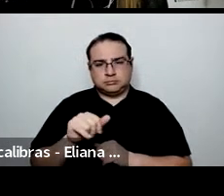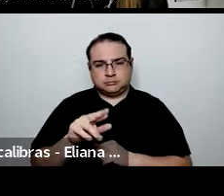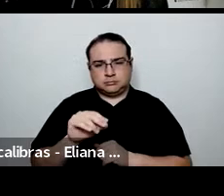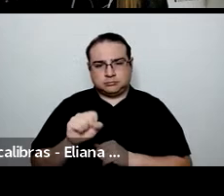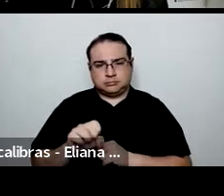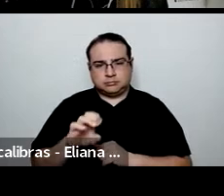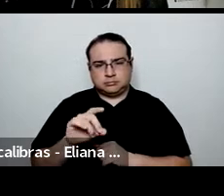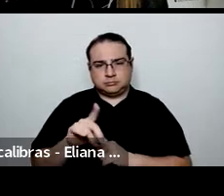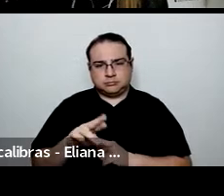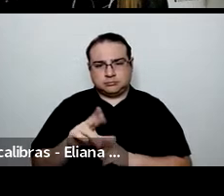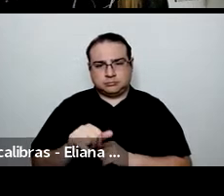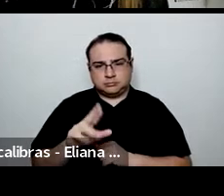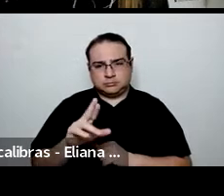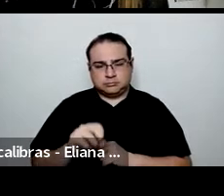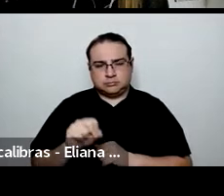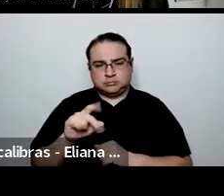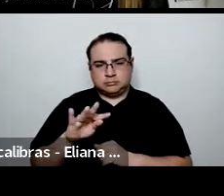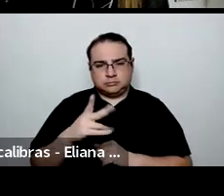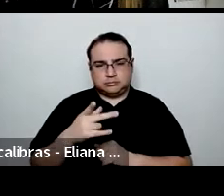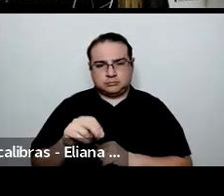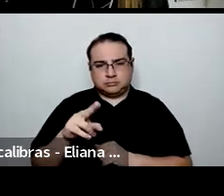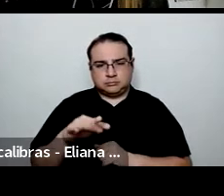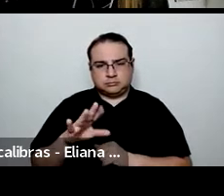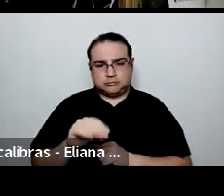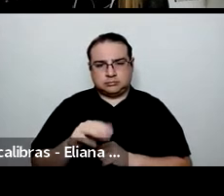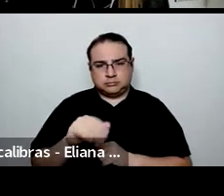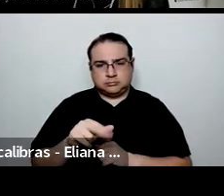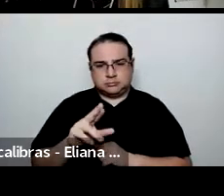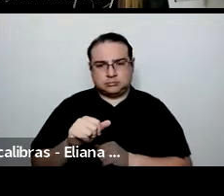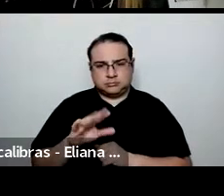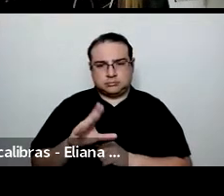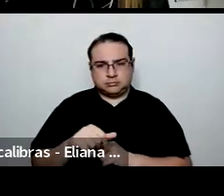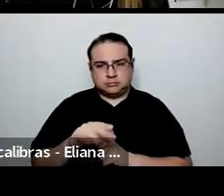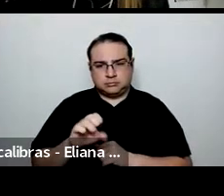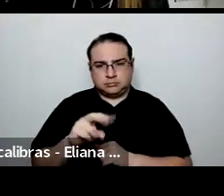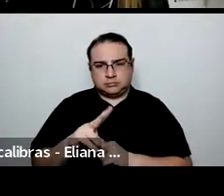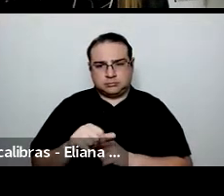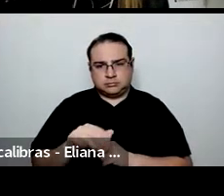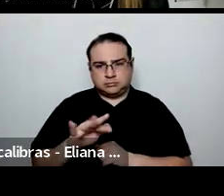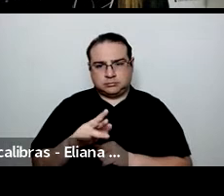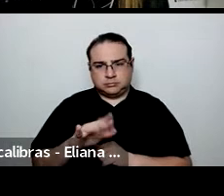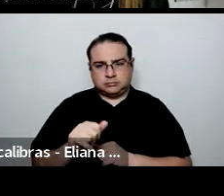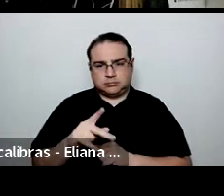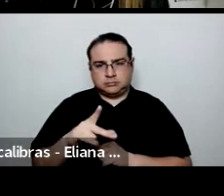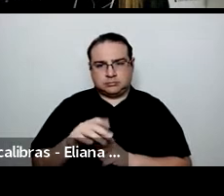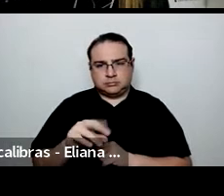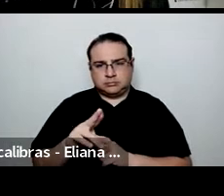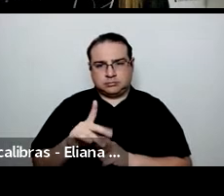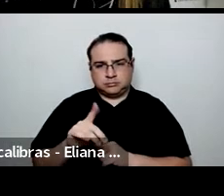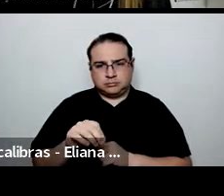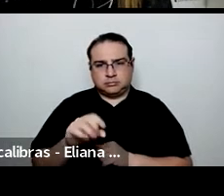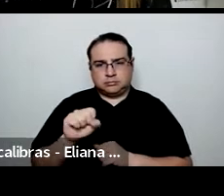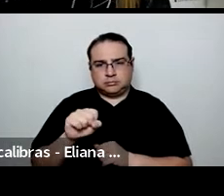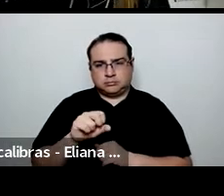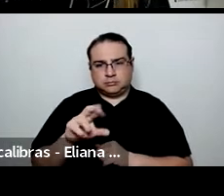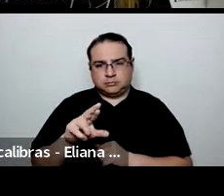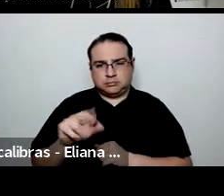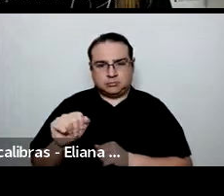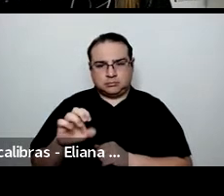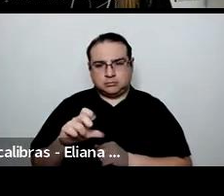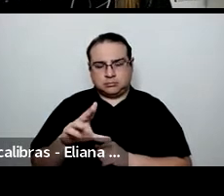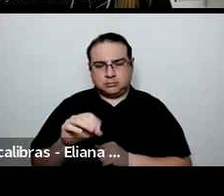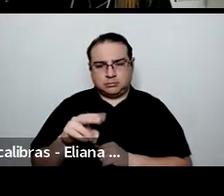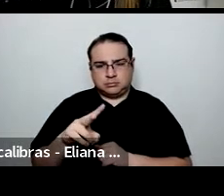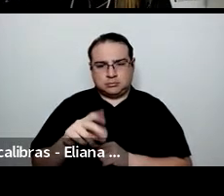Oliveira Raimundo Sebastião de Souza Neto Marcos Antônio Silva Ferreira Paulo Eduardo Pinheiro Serra é Nivaldo